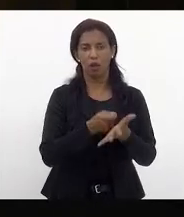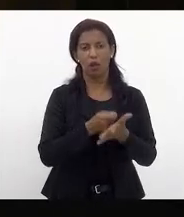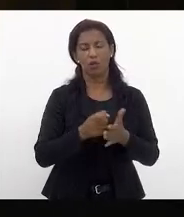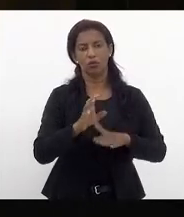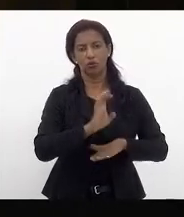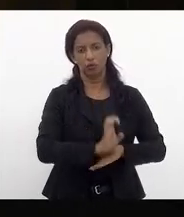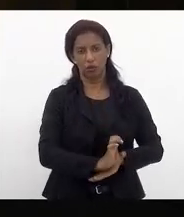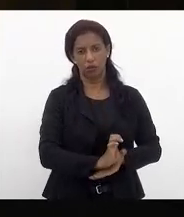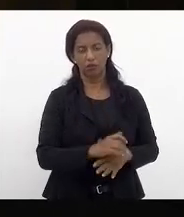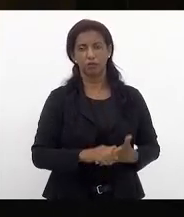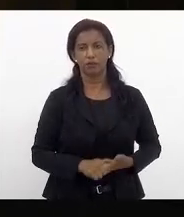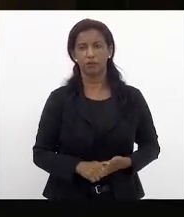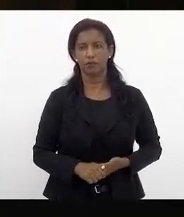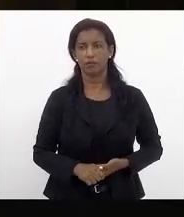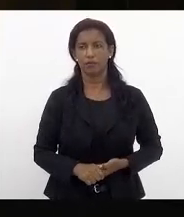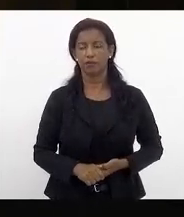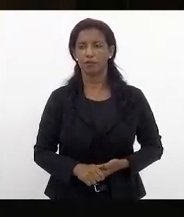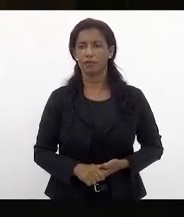Estado.